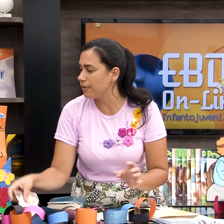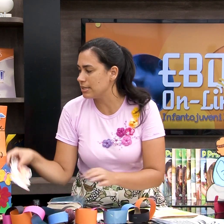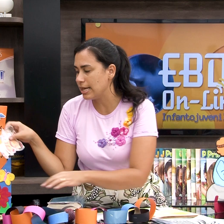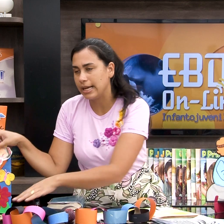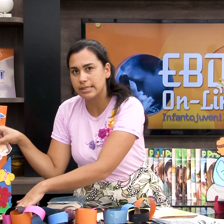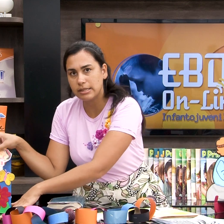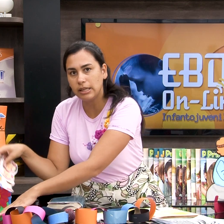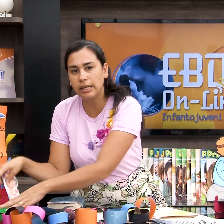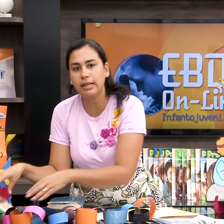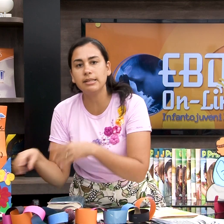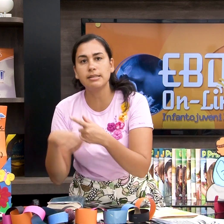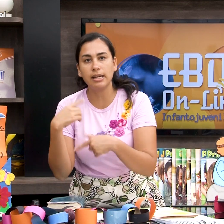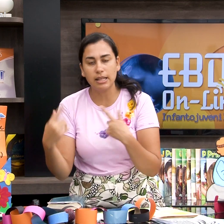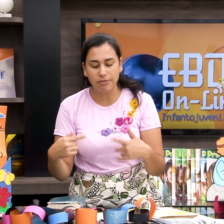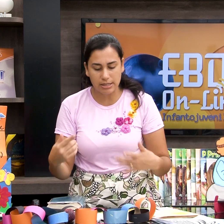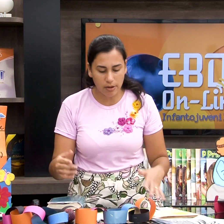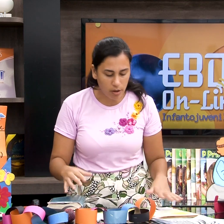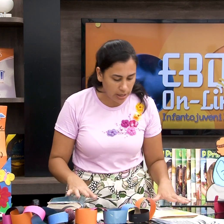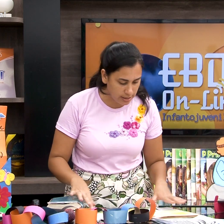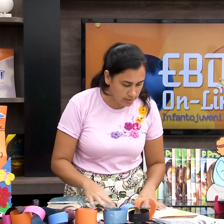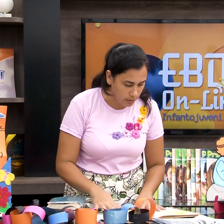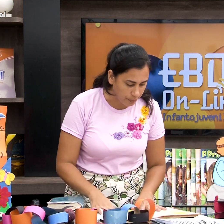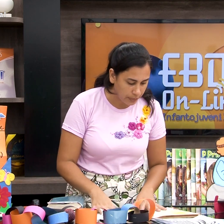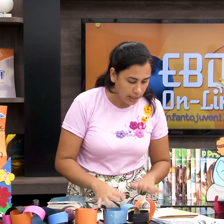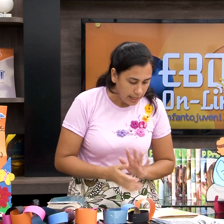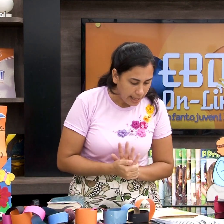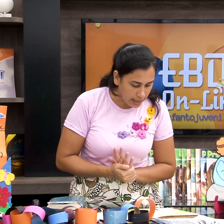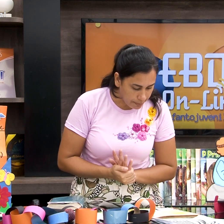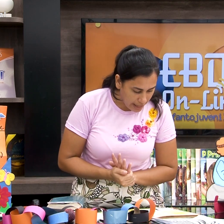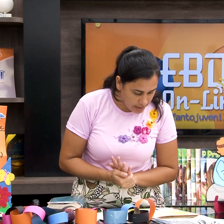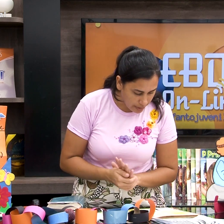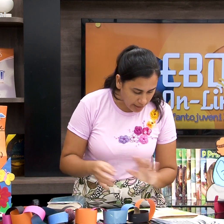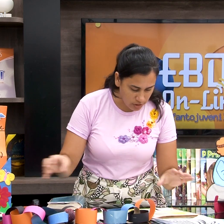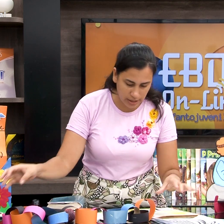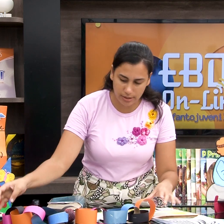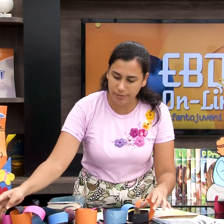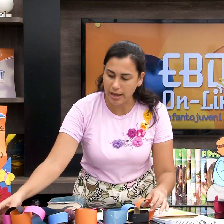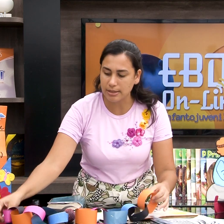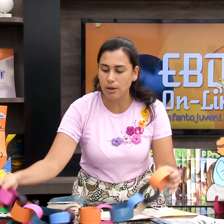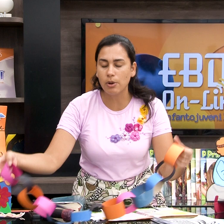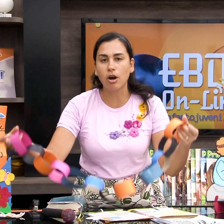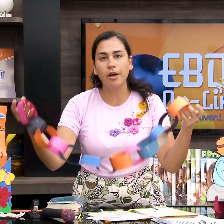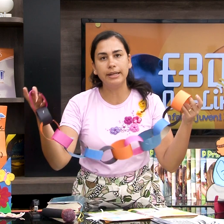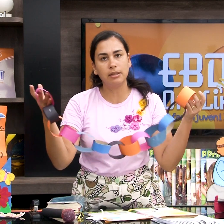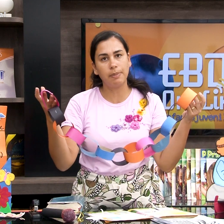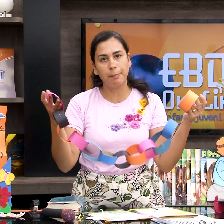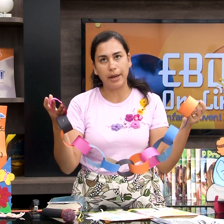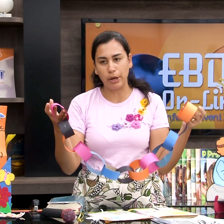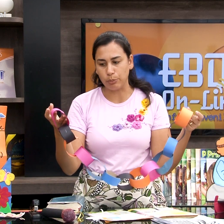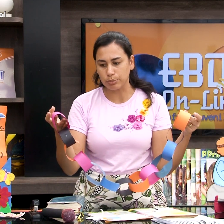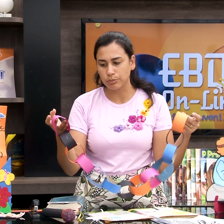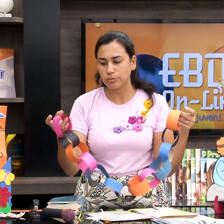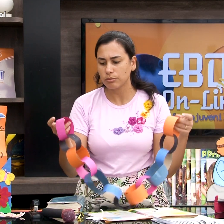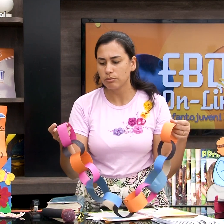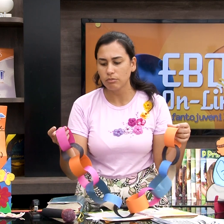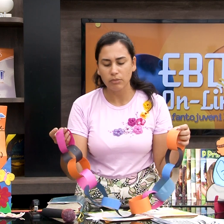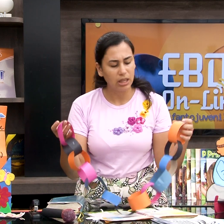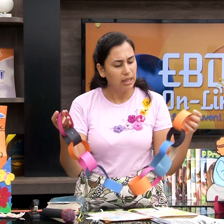Você pode fazer esse e em seguida fazer igual da lição. Ele pede para que a gente faça uma corrente de